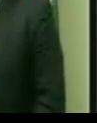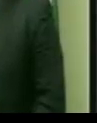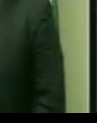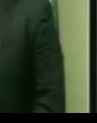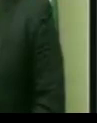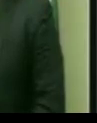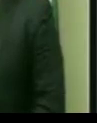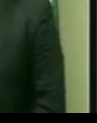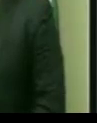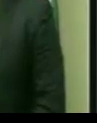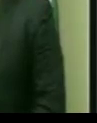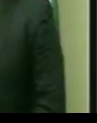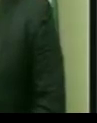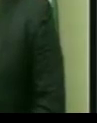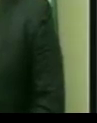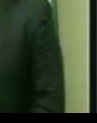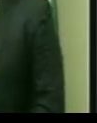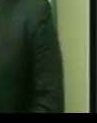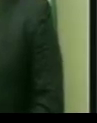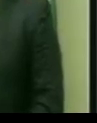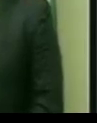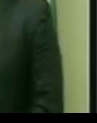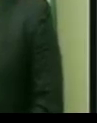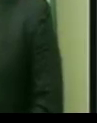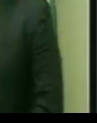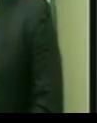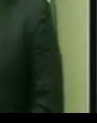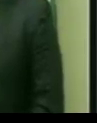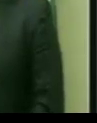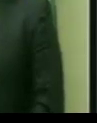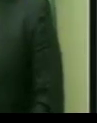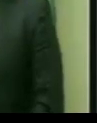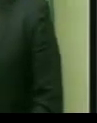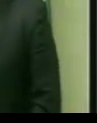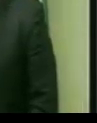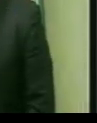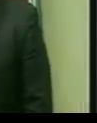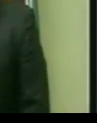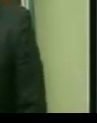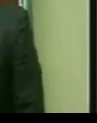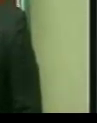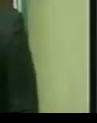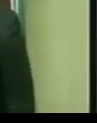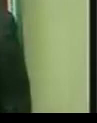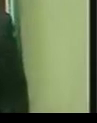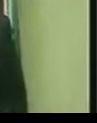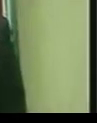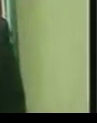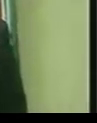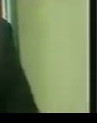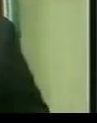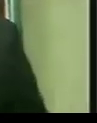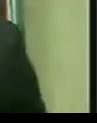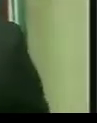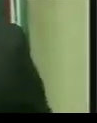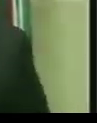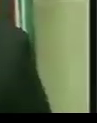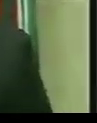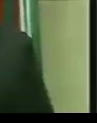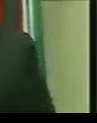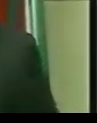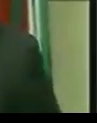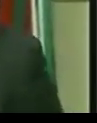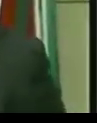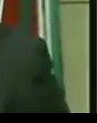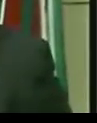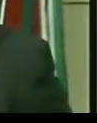fiscalizar. Teve alguma obra já deteriorada com esse tempo parado ou não? Olha, eu não posso afirmar porque eu não sou técnico, né?